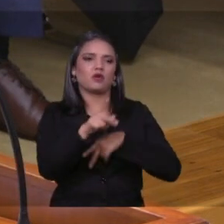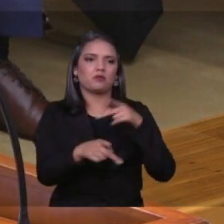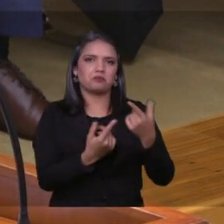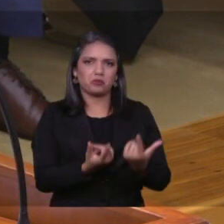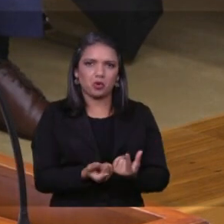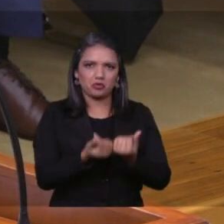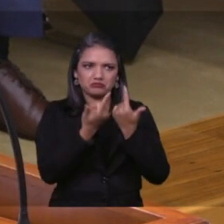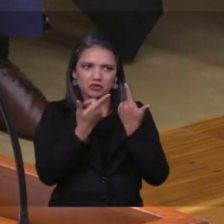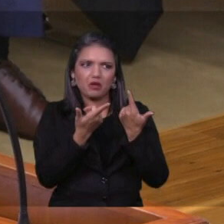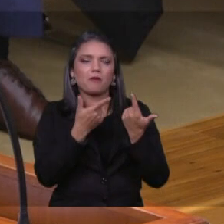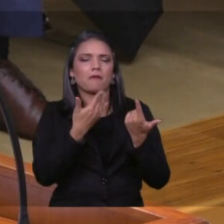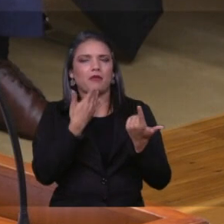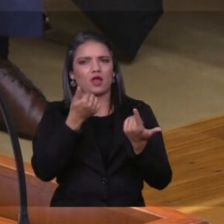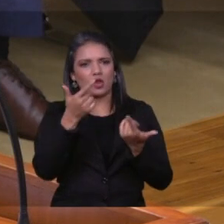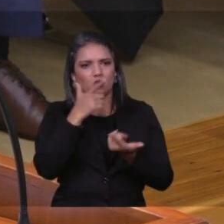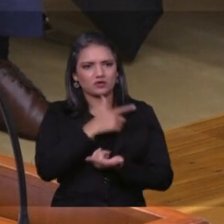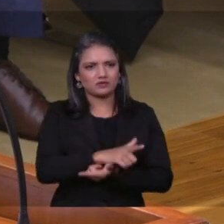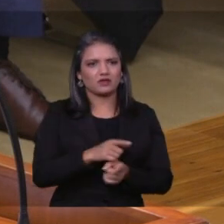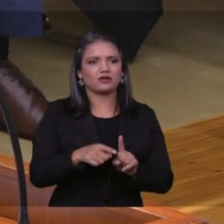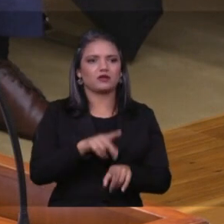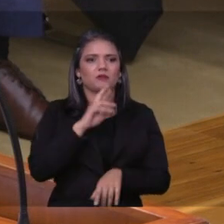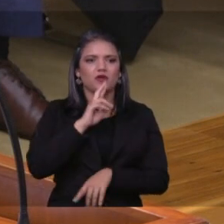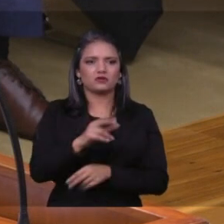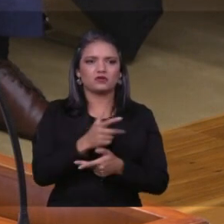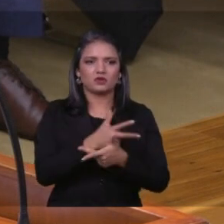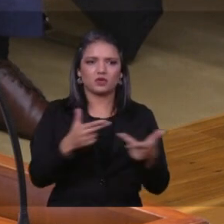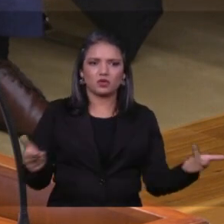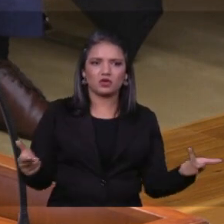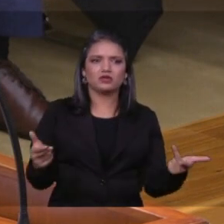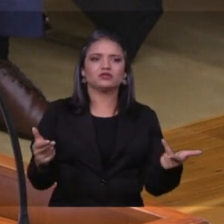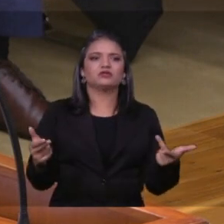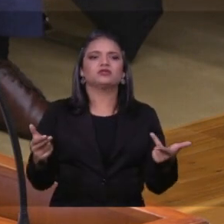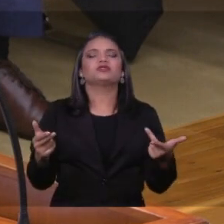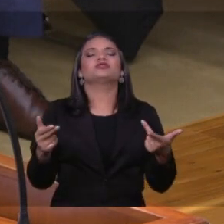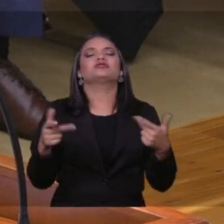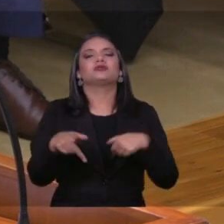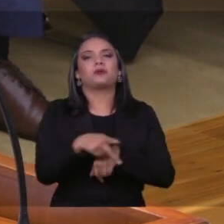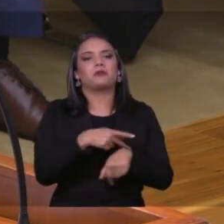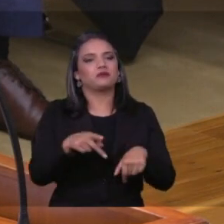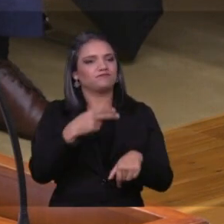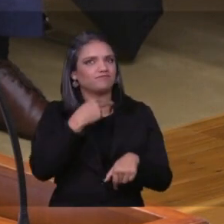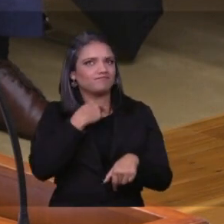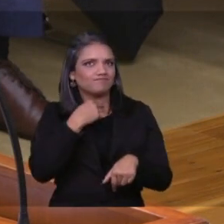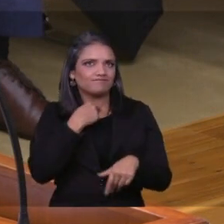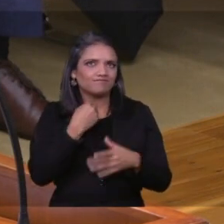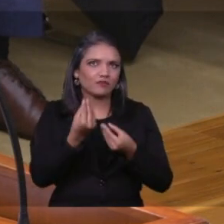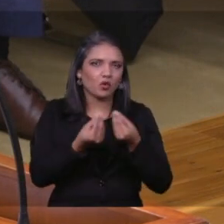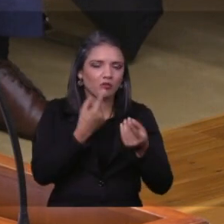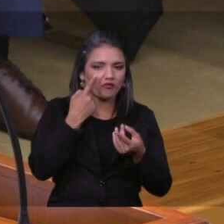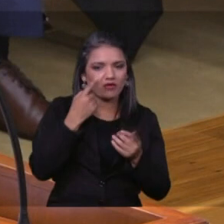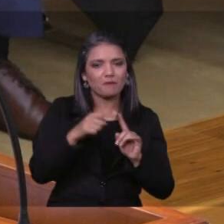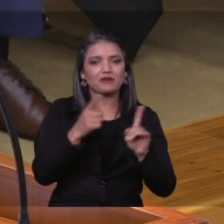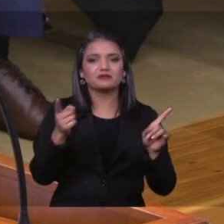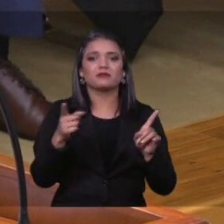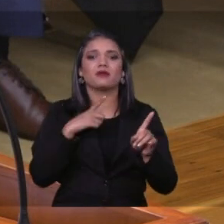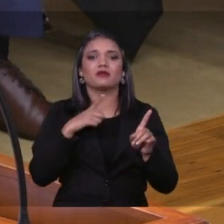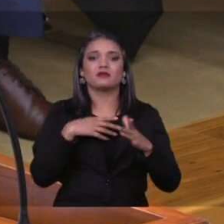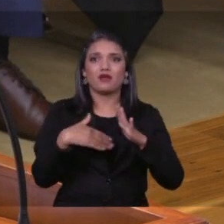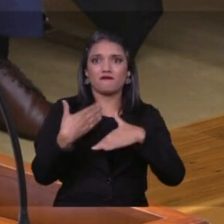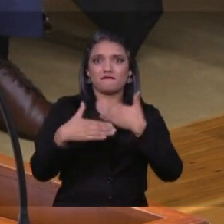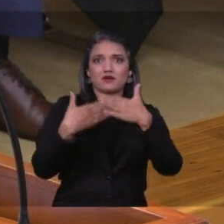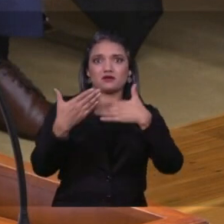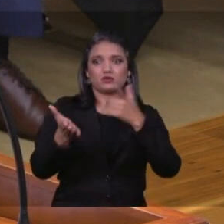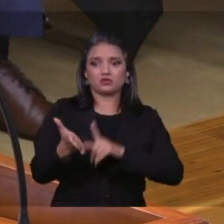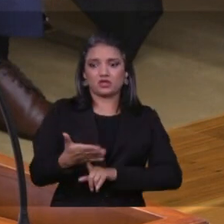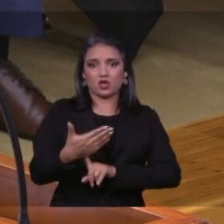gera resultados econômicos substanciais de que o país não pode prescindir, ou ainda porque gera avanços biotecnológicos que aproveitam a toda a